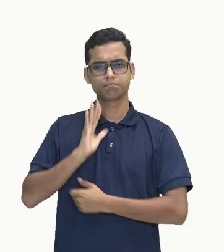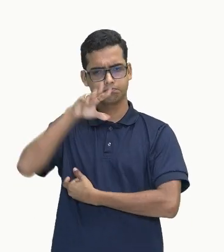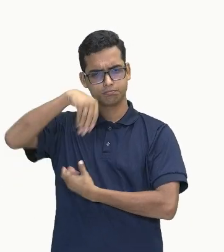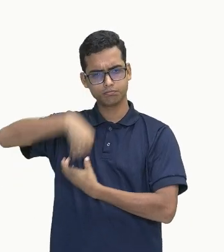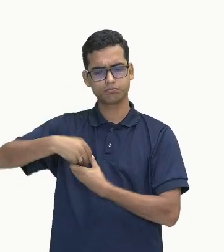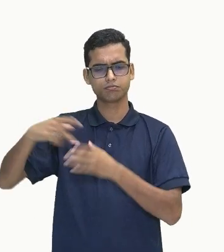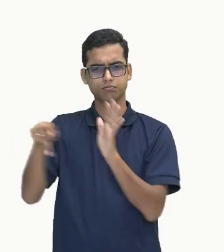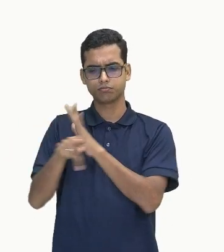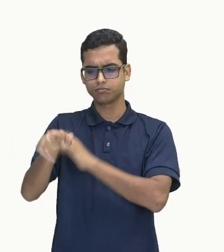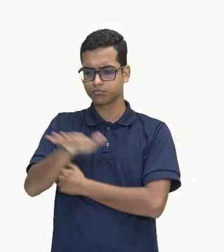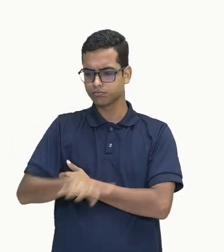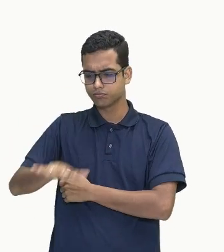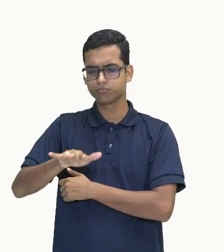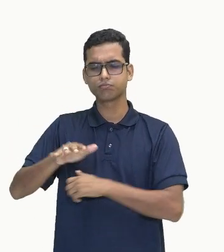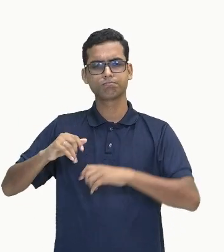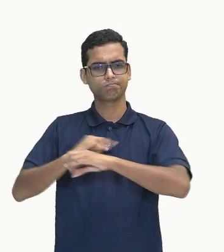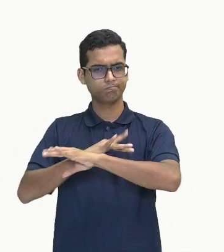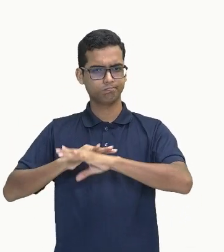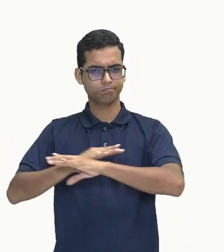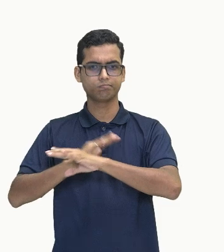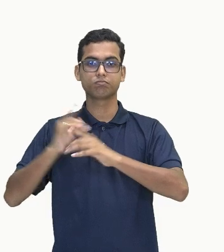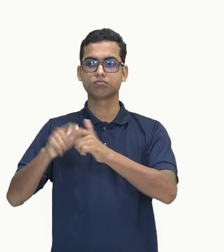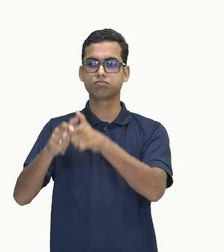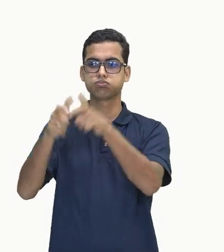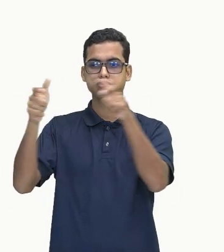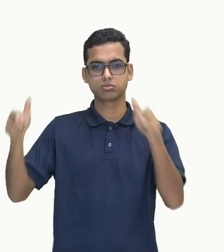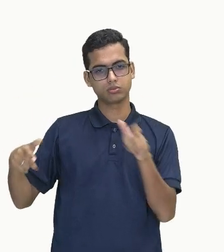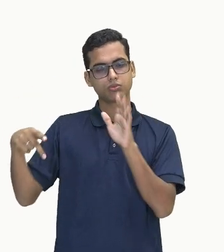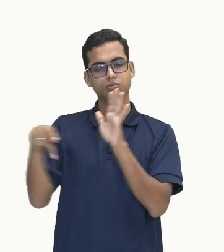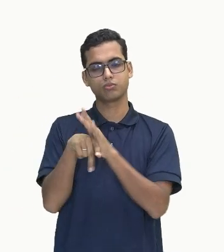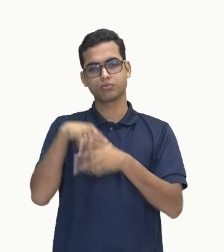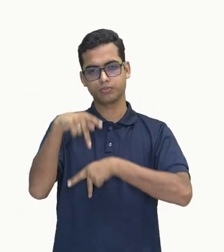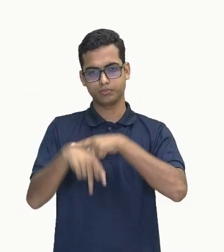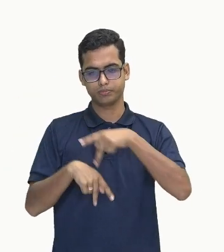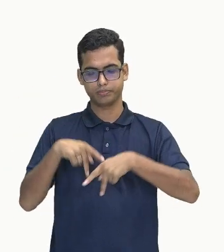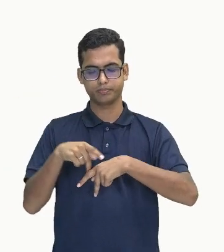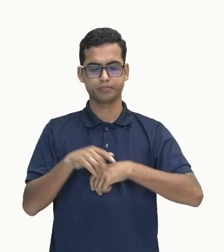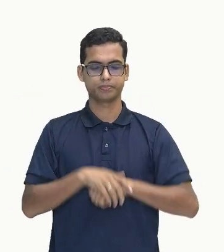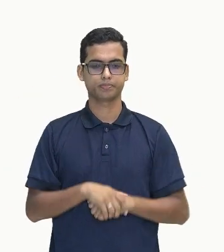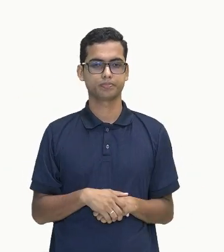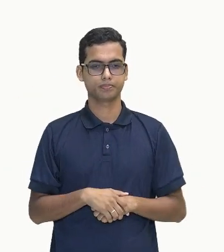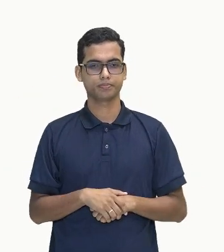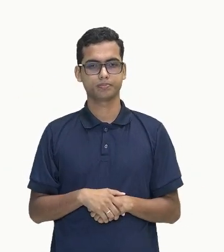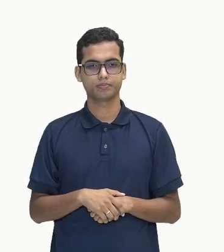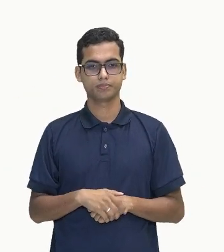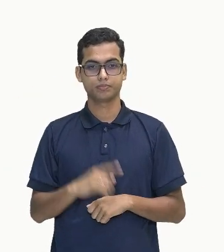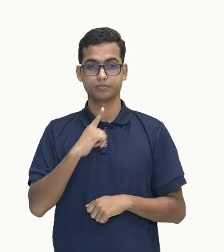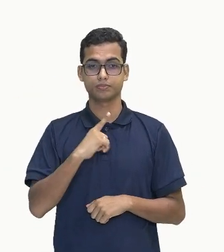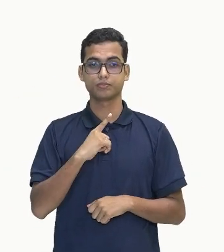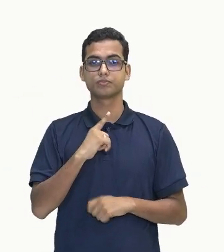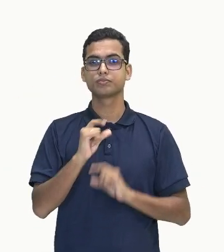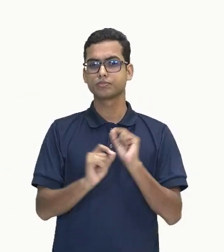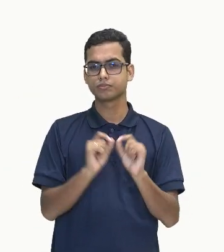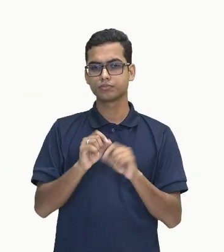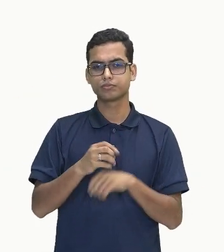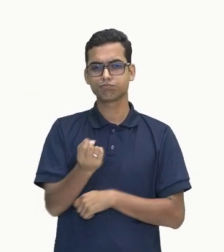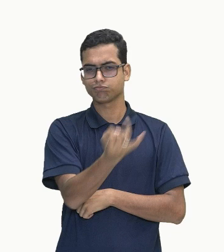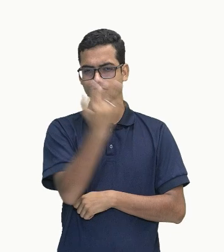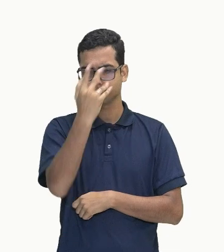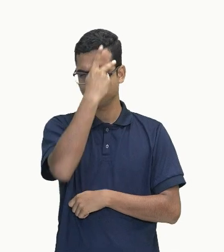meio urbano. E aí nós temos uma tendência de aumento dessas taxas, né, de urbanização